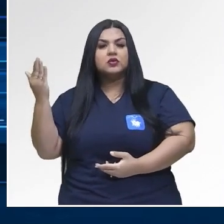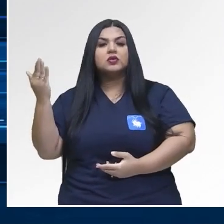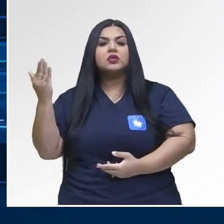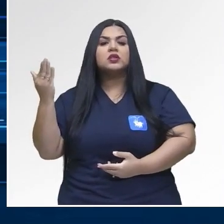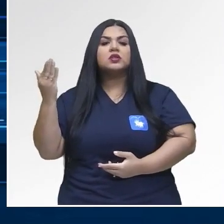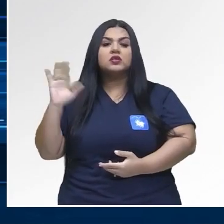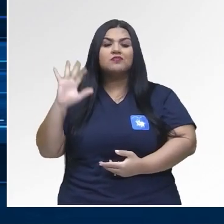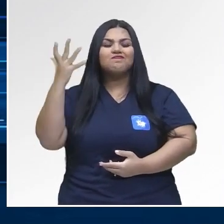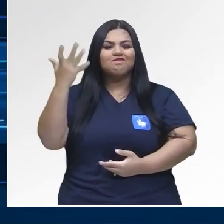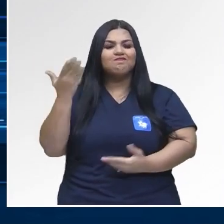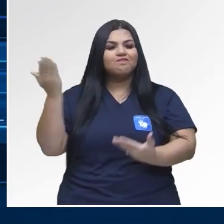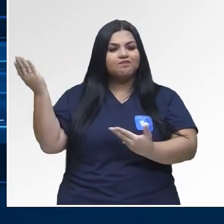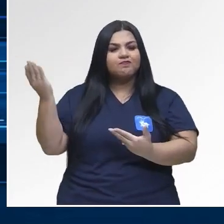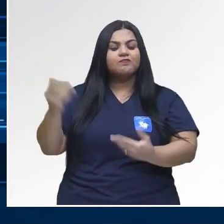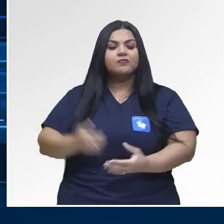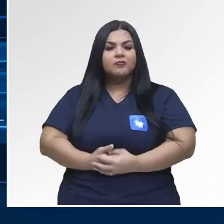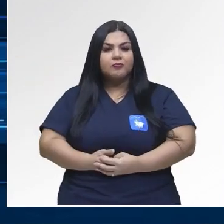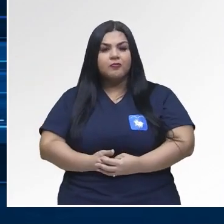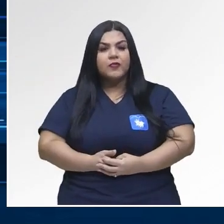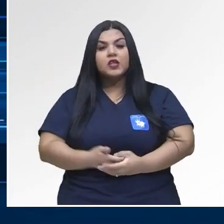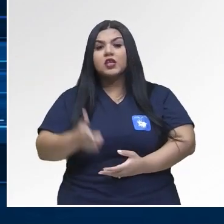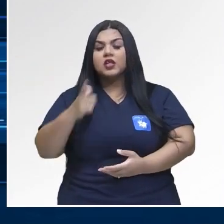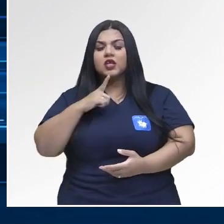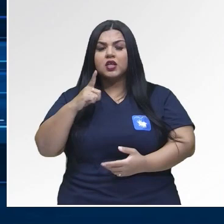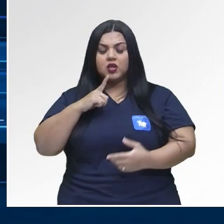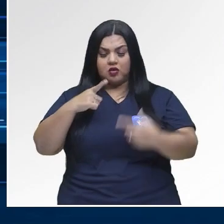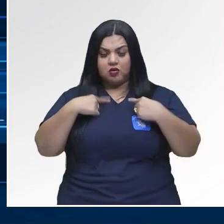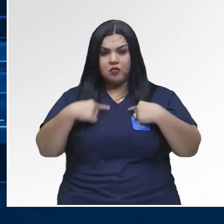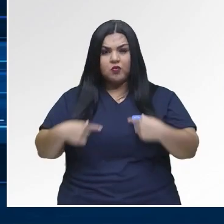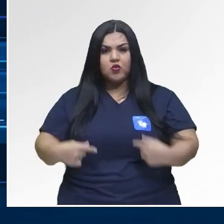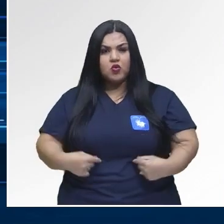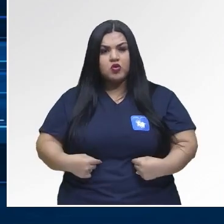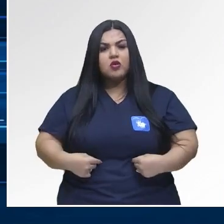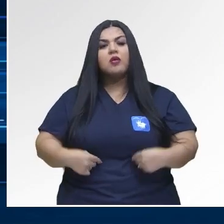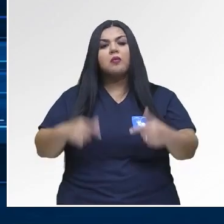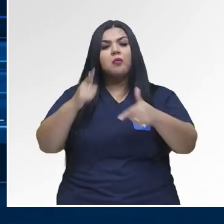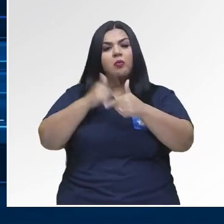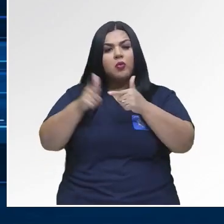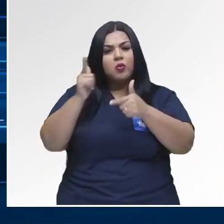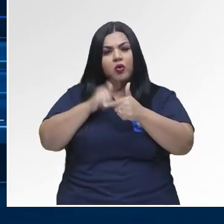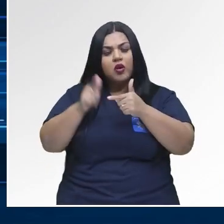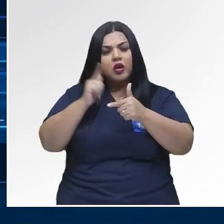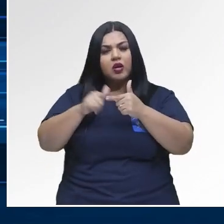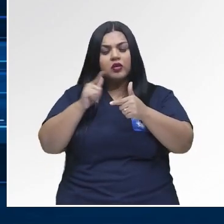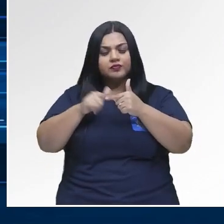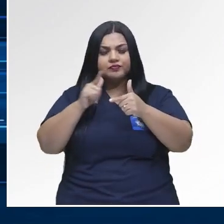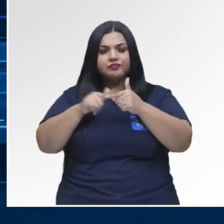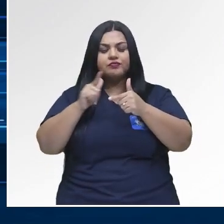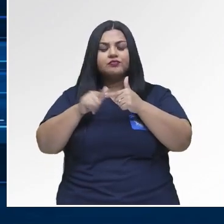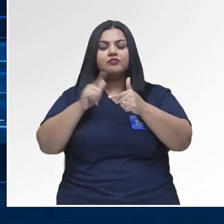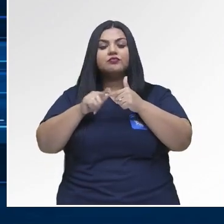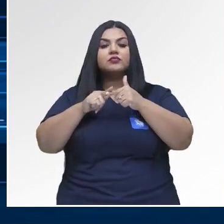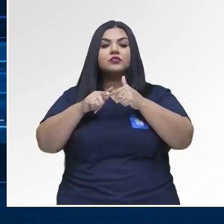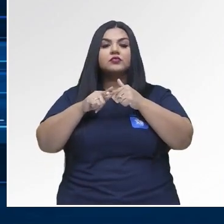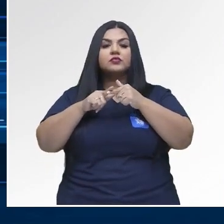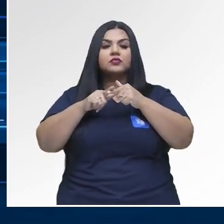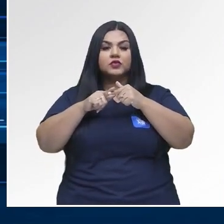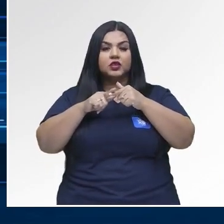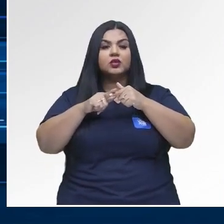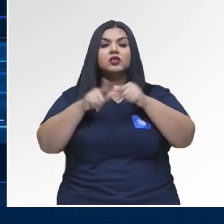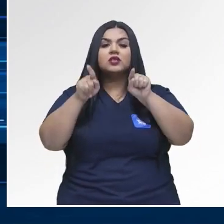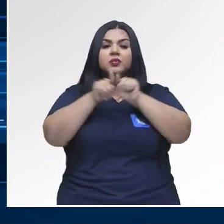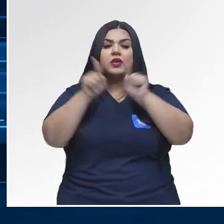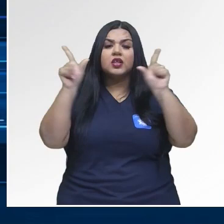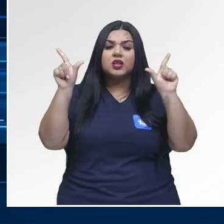ou bronquite asmática. Então, ela é uma infecção pulmonar caracterizada pela inflamação das vias aéreas e também leva à